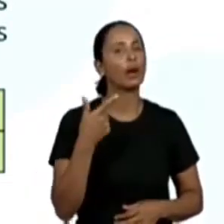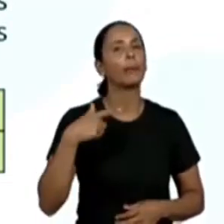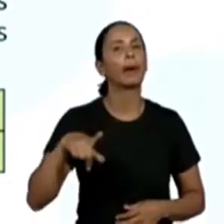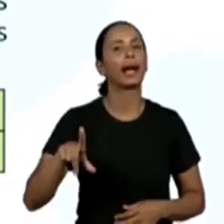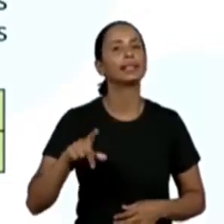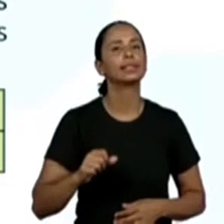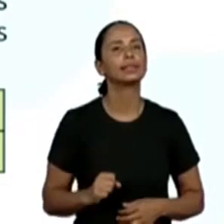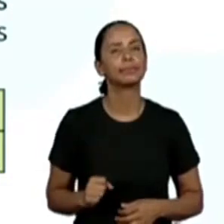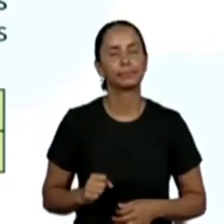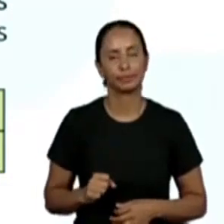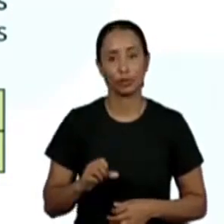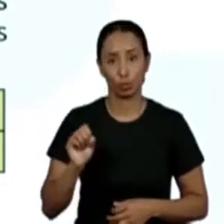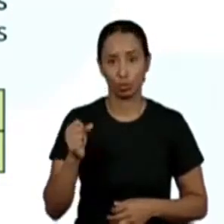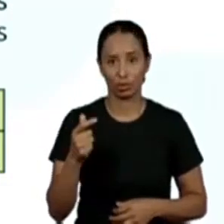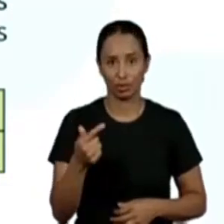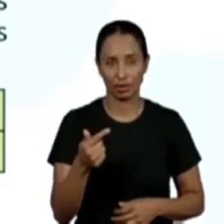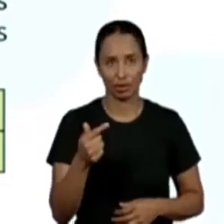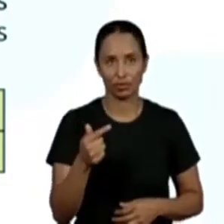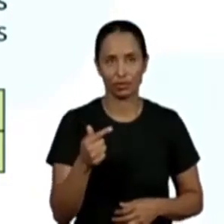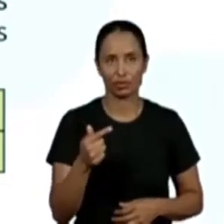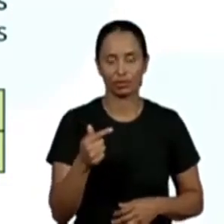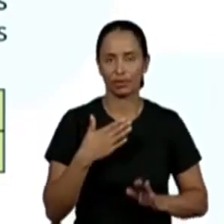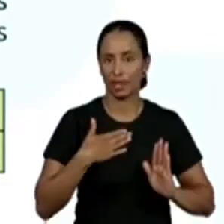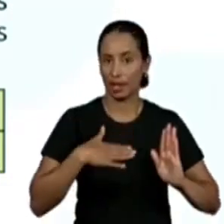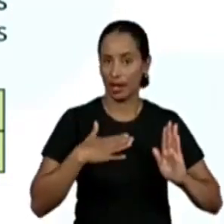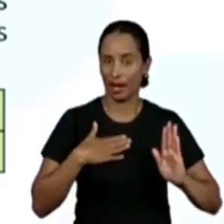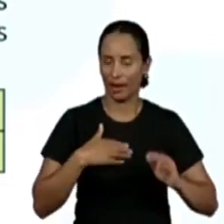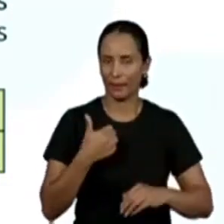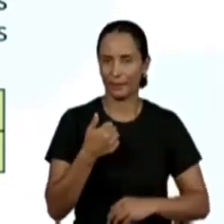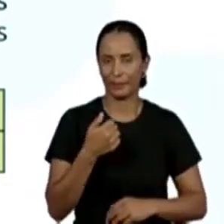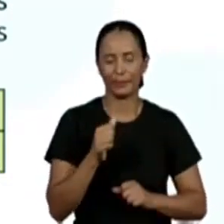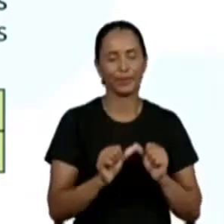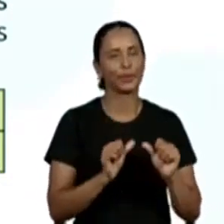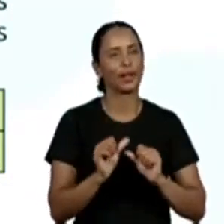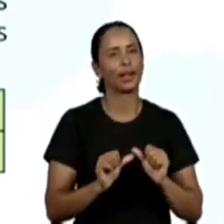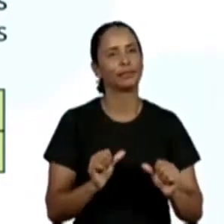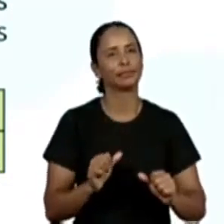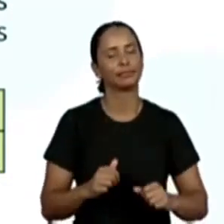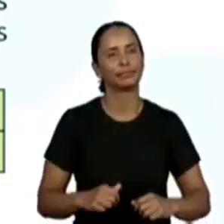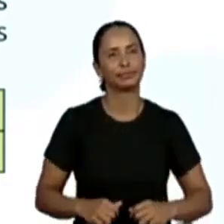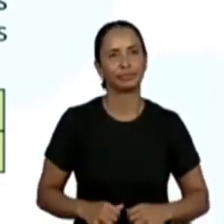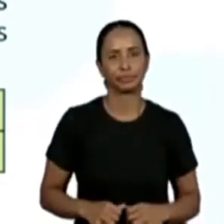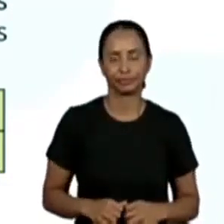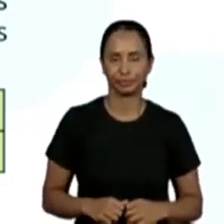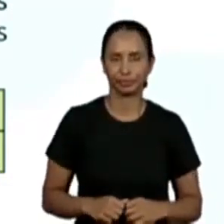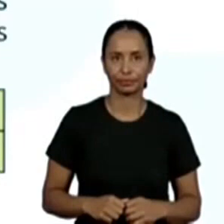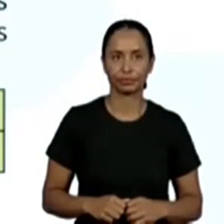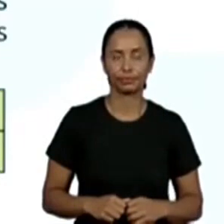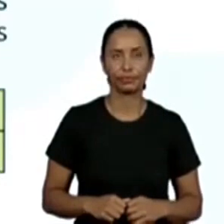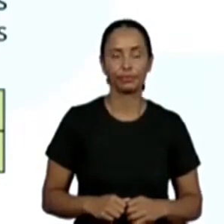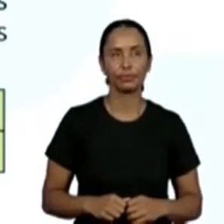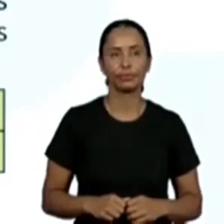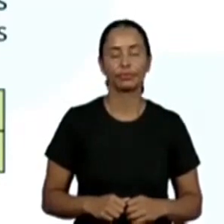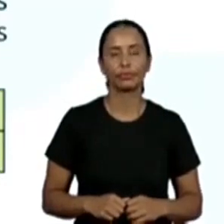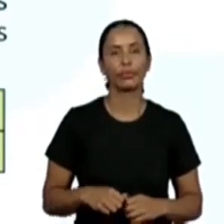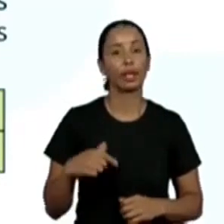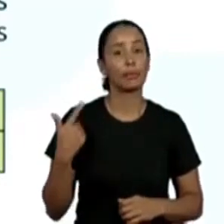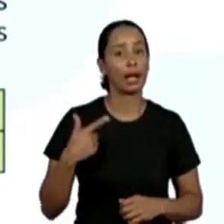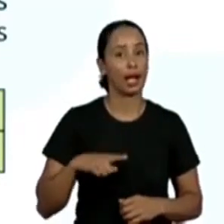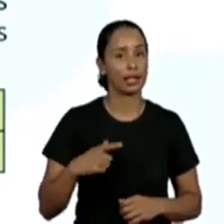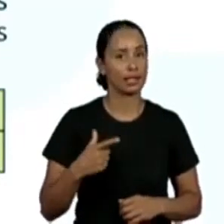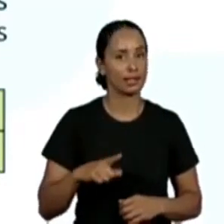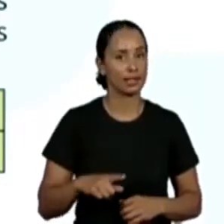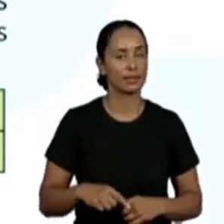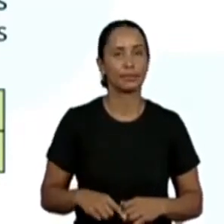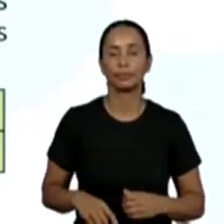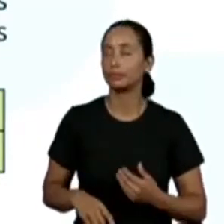ó. 87 mil... Opa, deixa eu pegar a caneta. Então, não, vou pegar outro aqui, ó. Vou fazer um mais